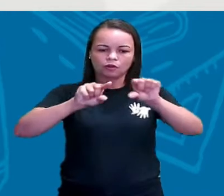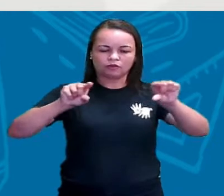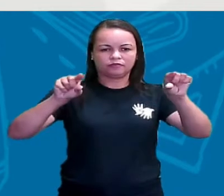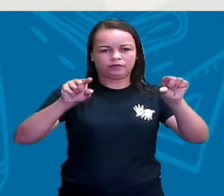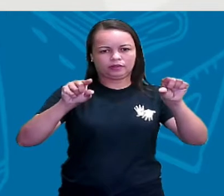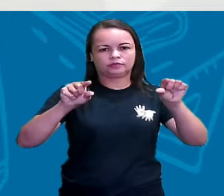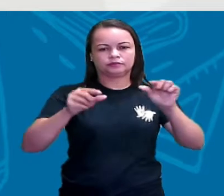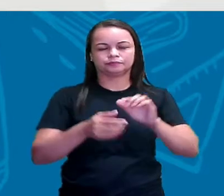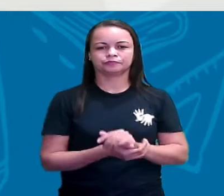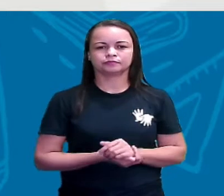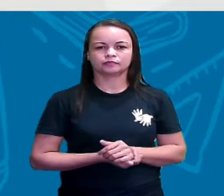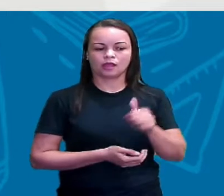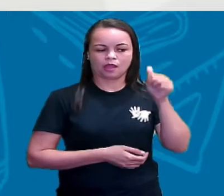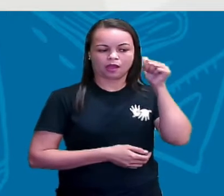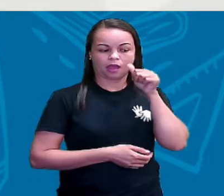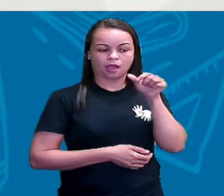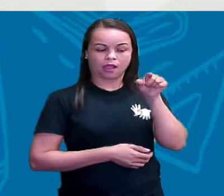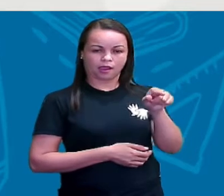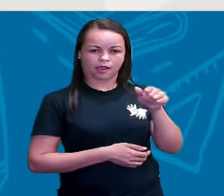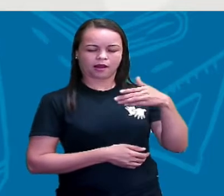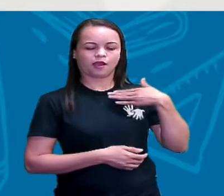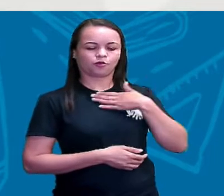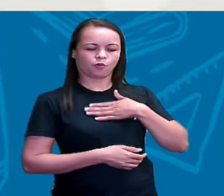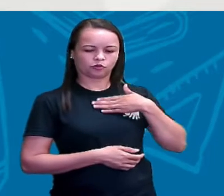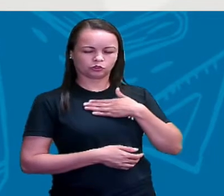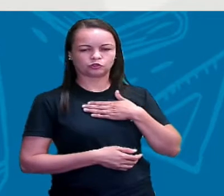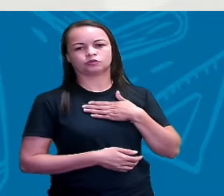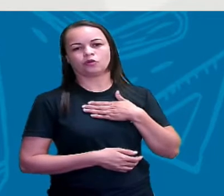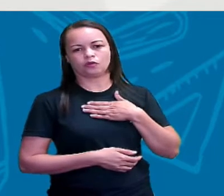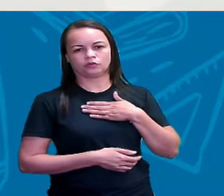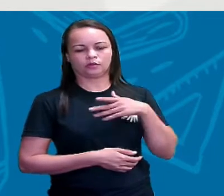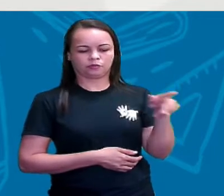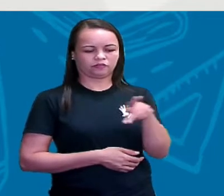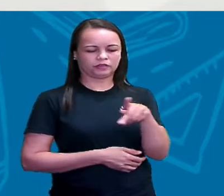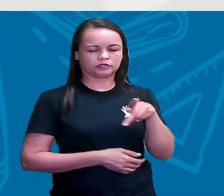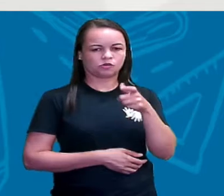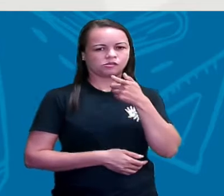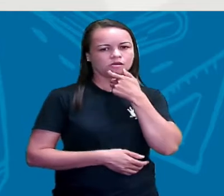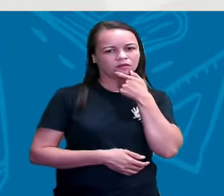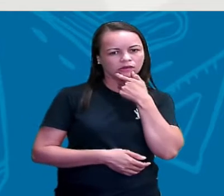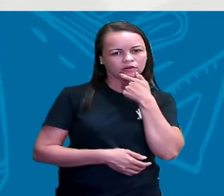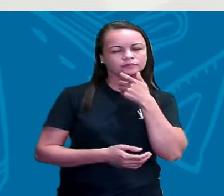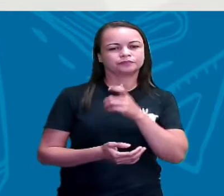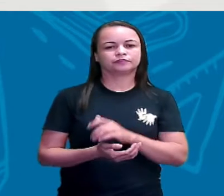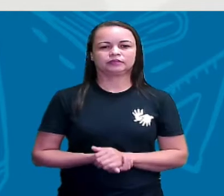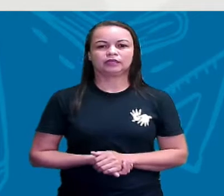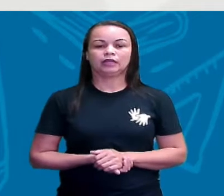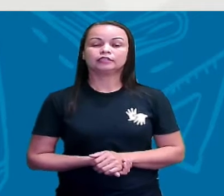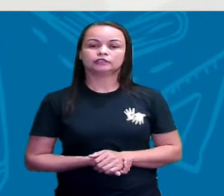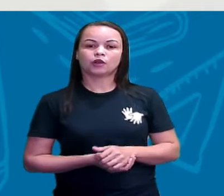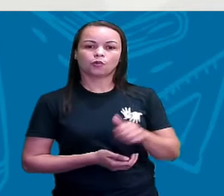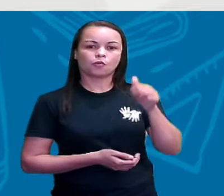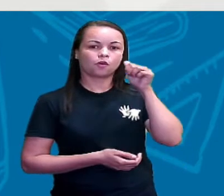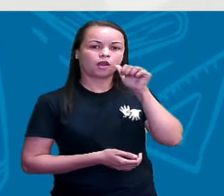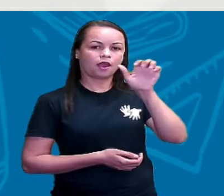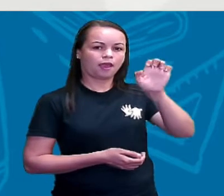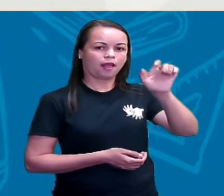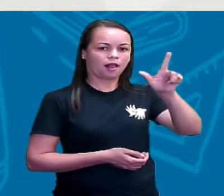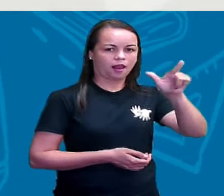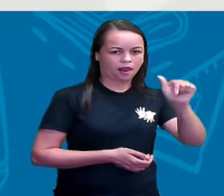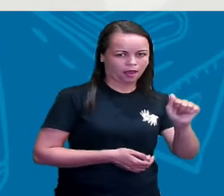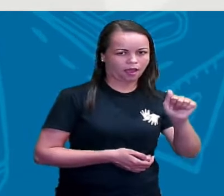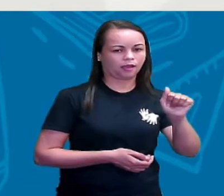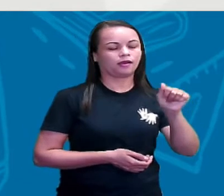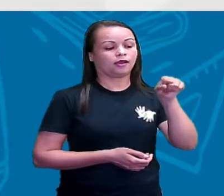teacher. Ela gostou da professora de inglês. Então, she aí é o sujeito, ela, liked,